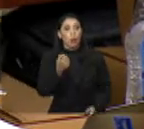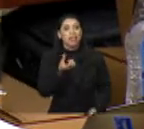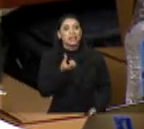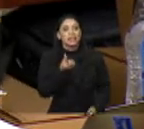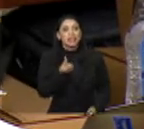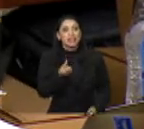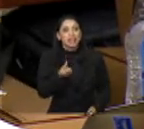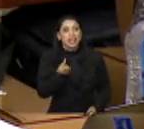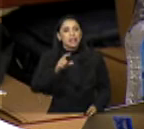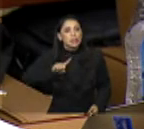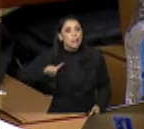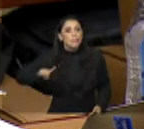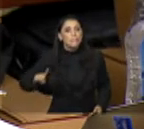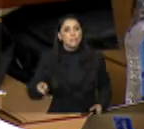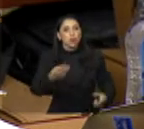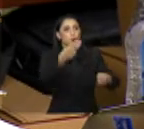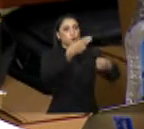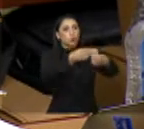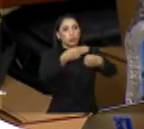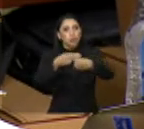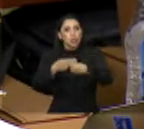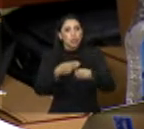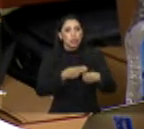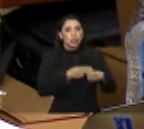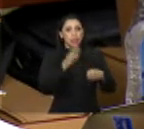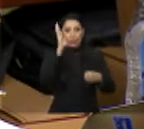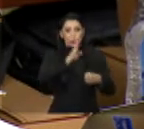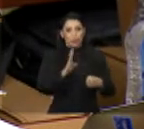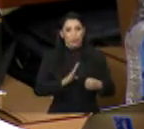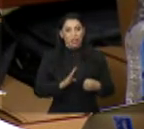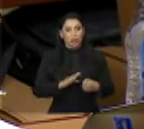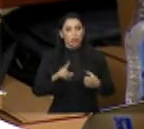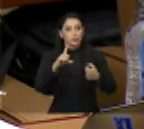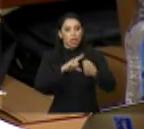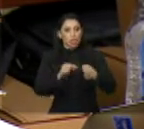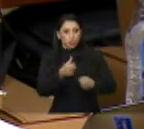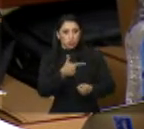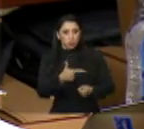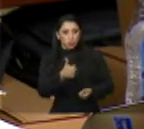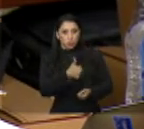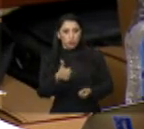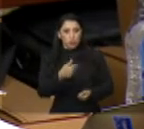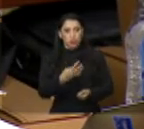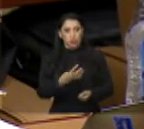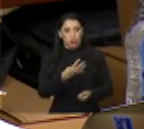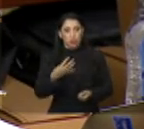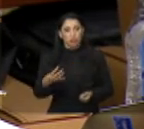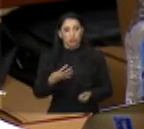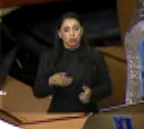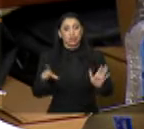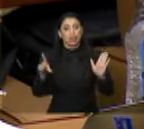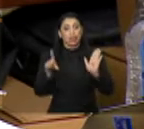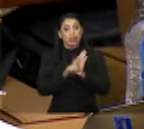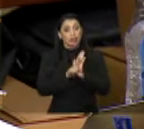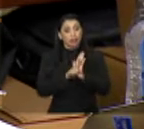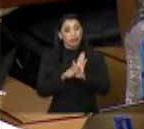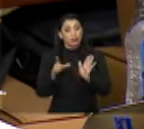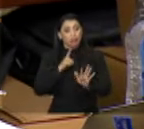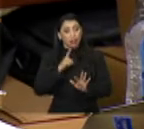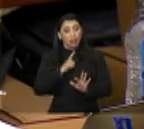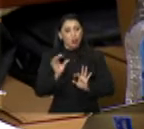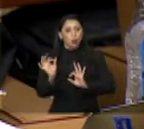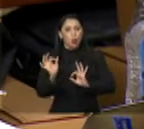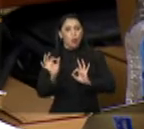municípios da Federação Brasileira o artigo 214 prevê que a lei estabelecerá um plano